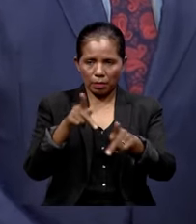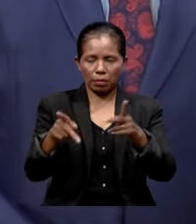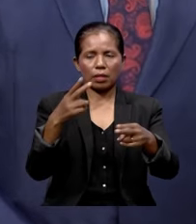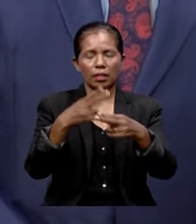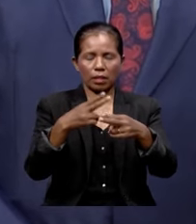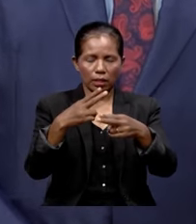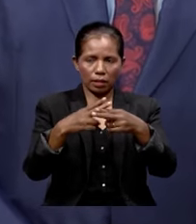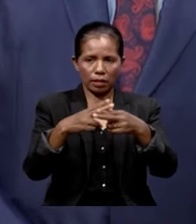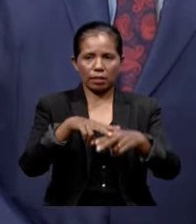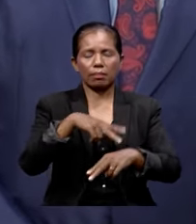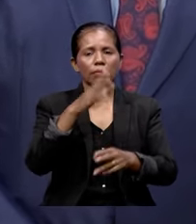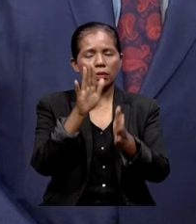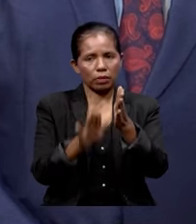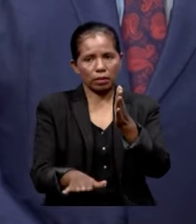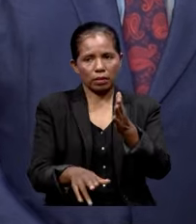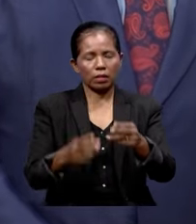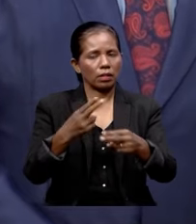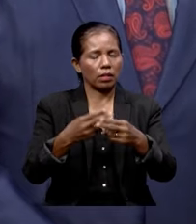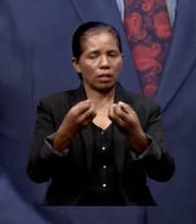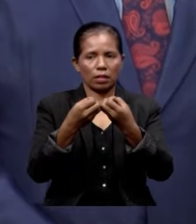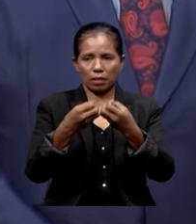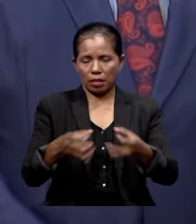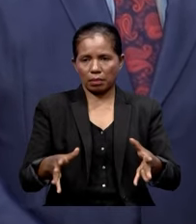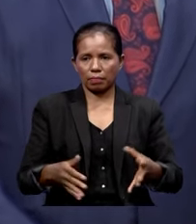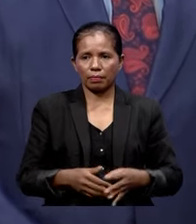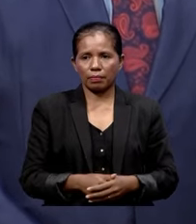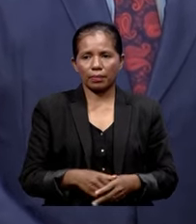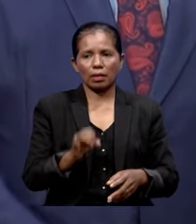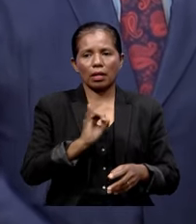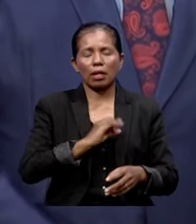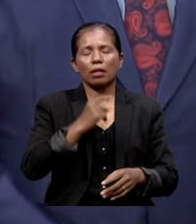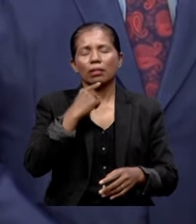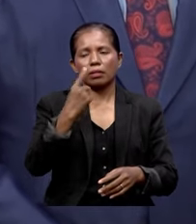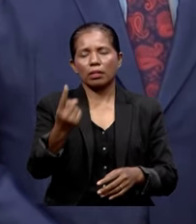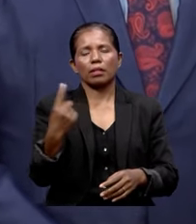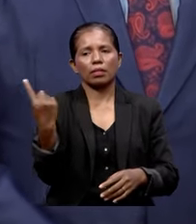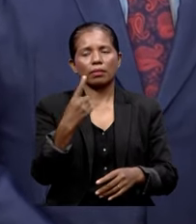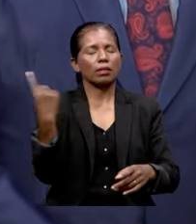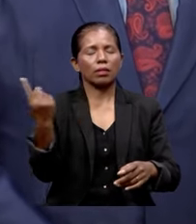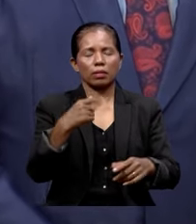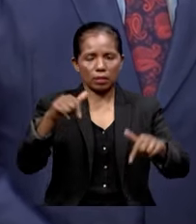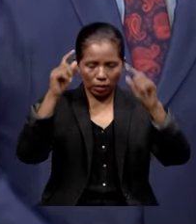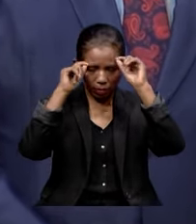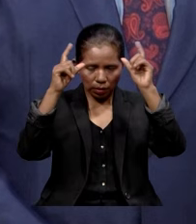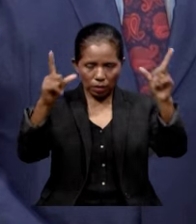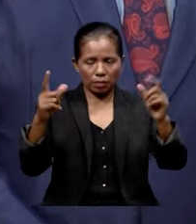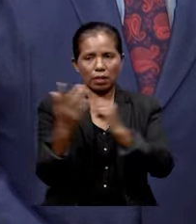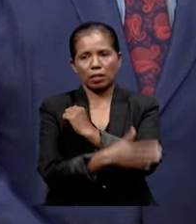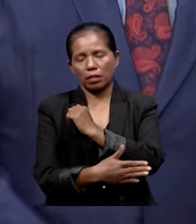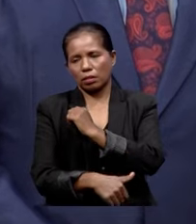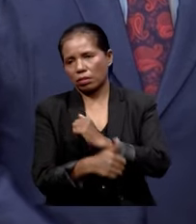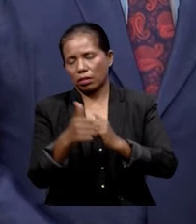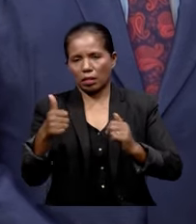tu narang lakon hau ate de veik loje timor del lesteret ma veia raiser